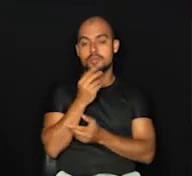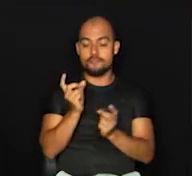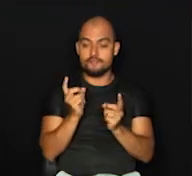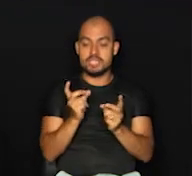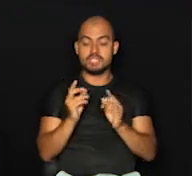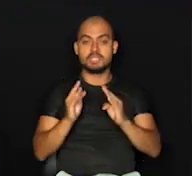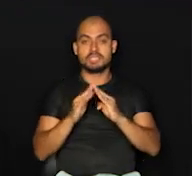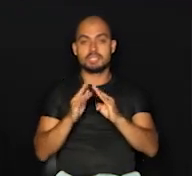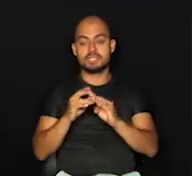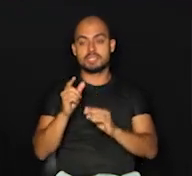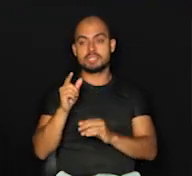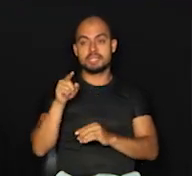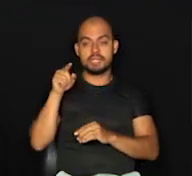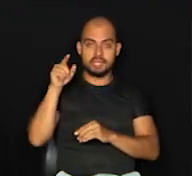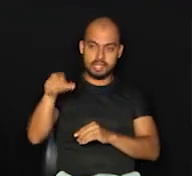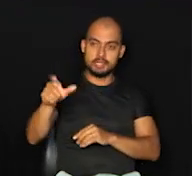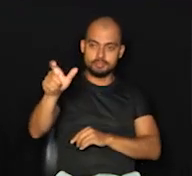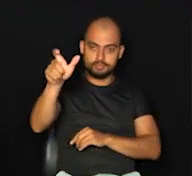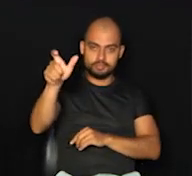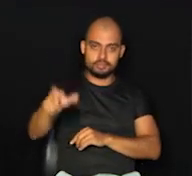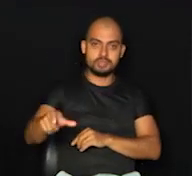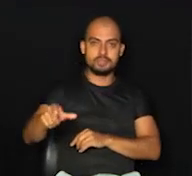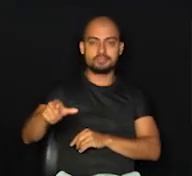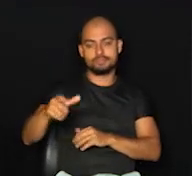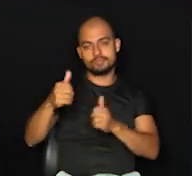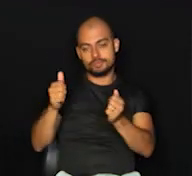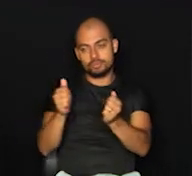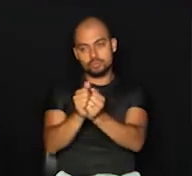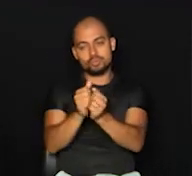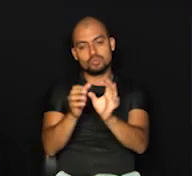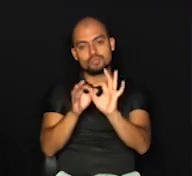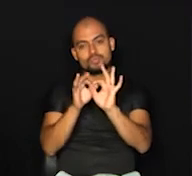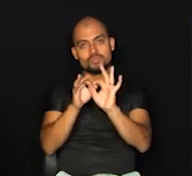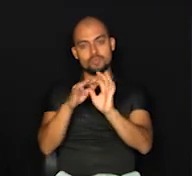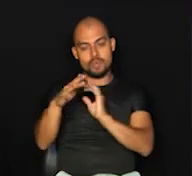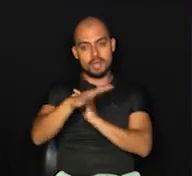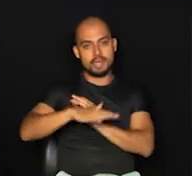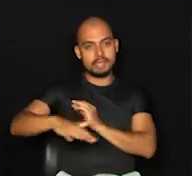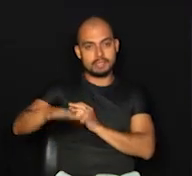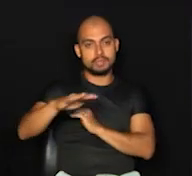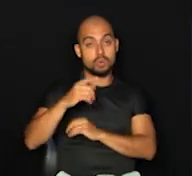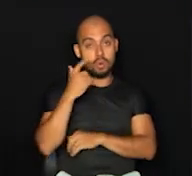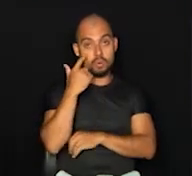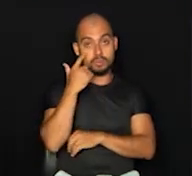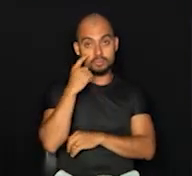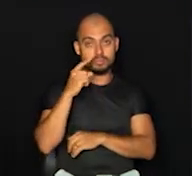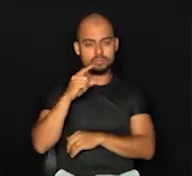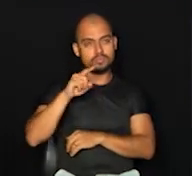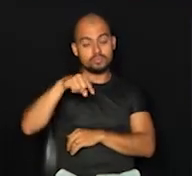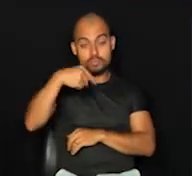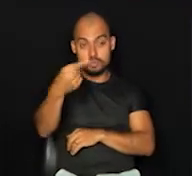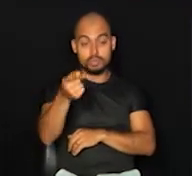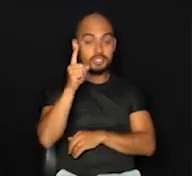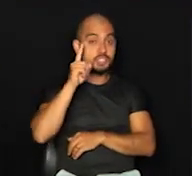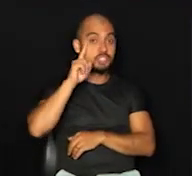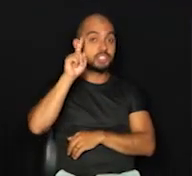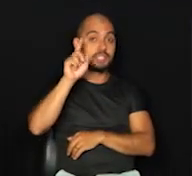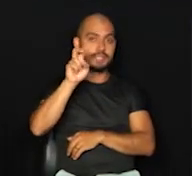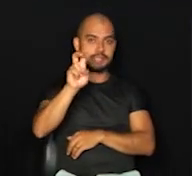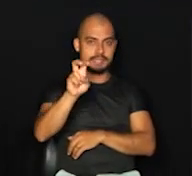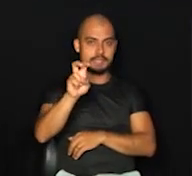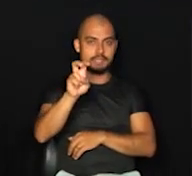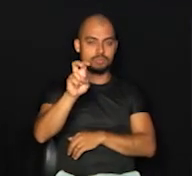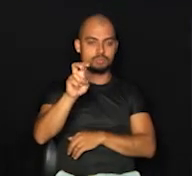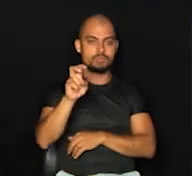desse know-how aí, desse segmento. E olha só, a no próximo dia 5, ou seja,